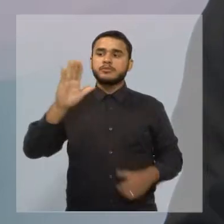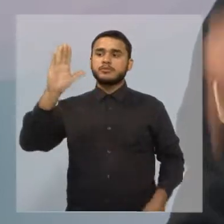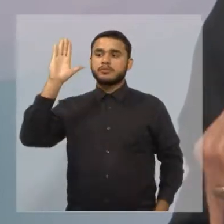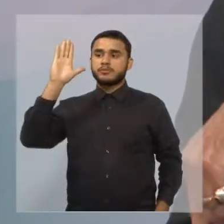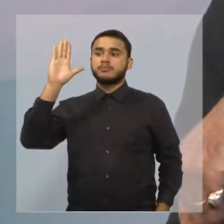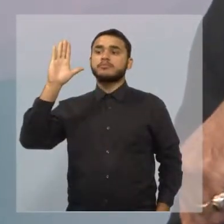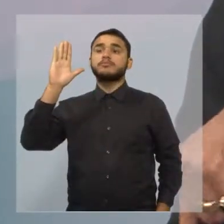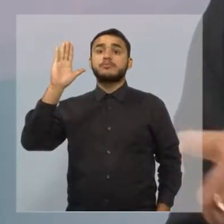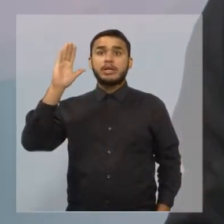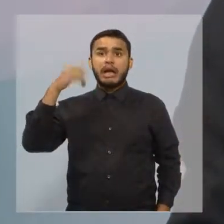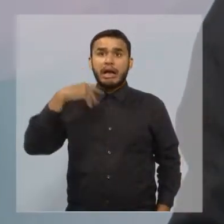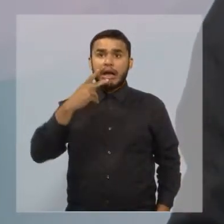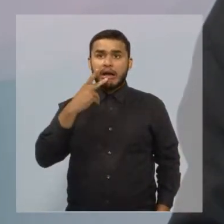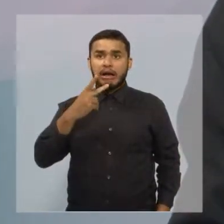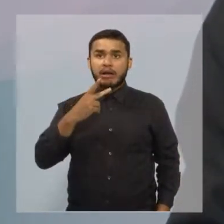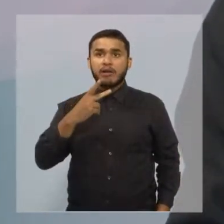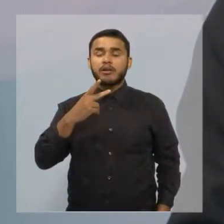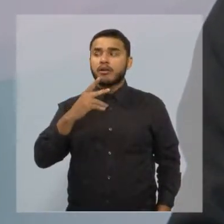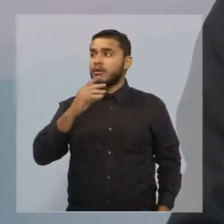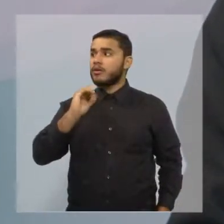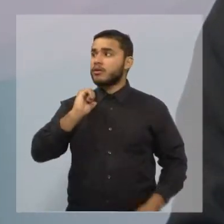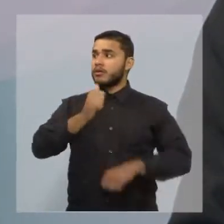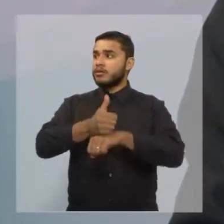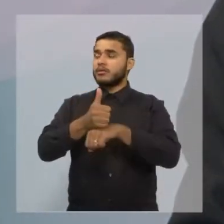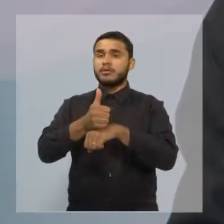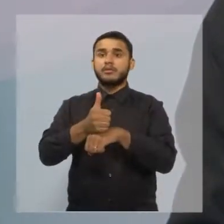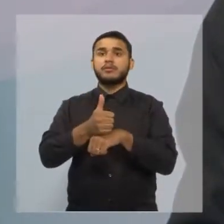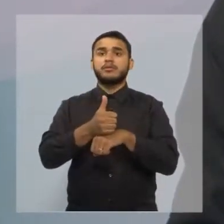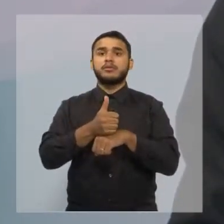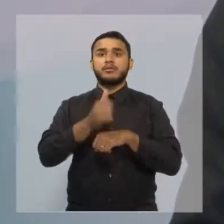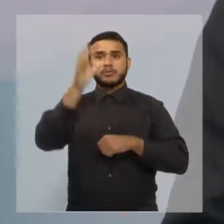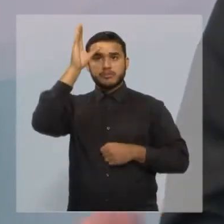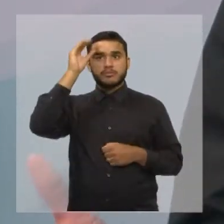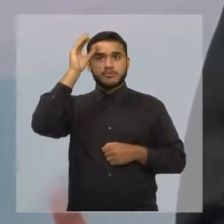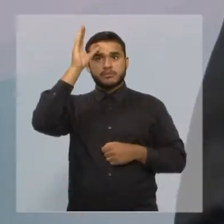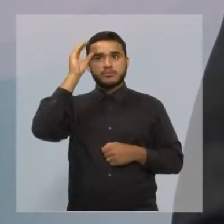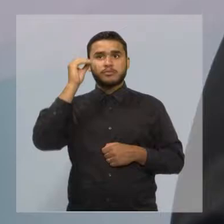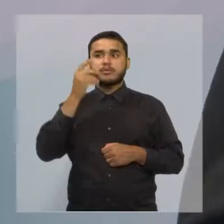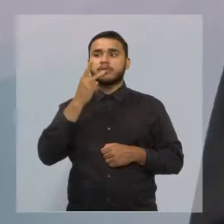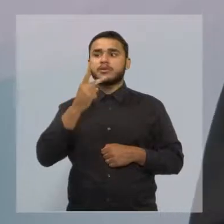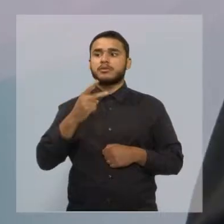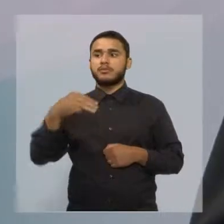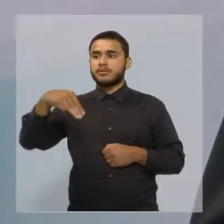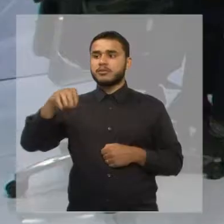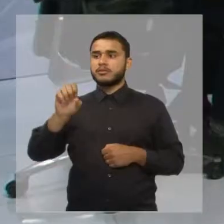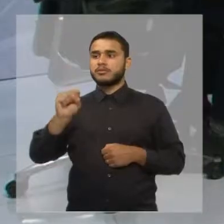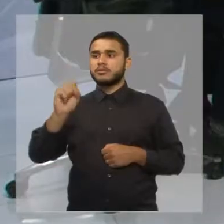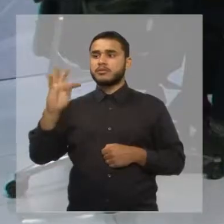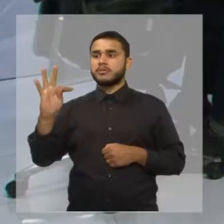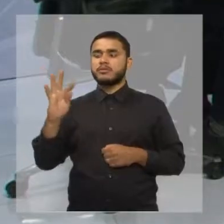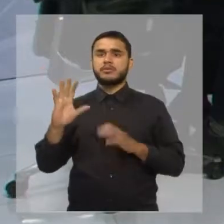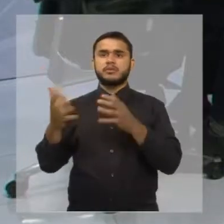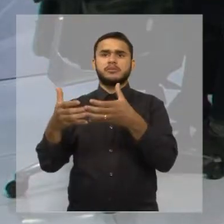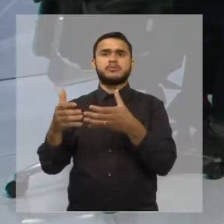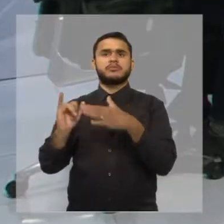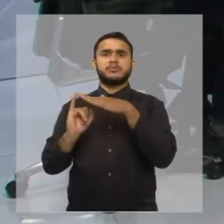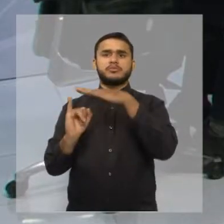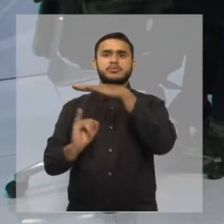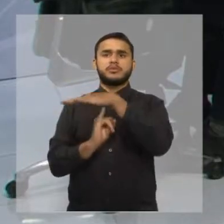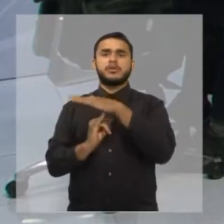MST, como ele fez aqui, isso não é resistência. Isso é resistência. O MST não existe, é uma instituição